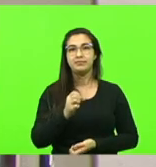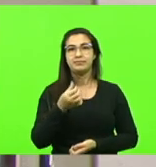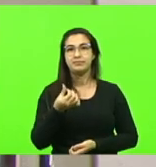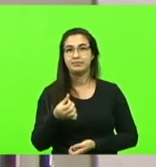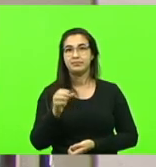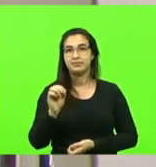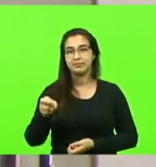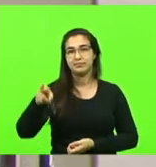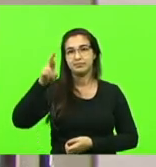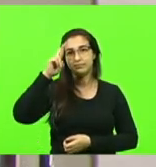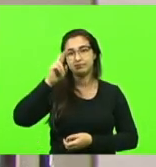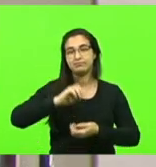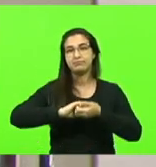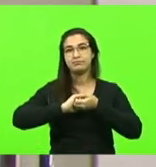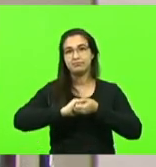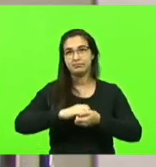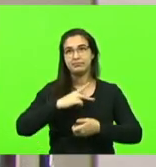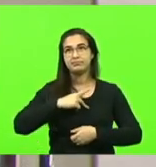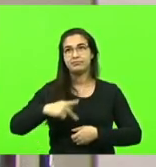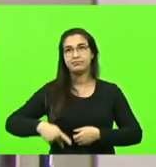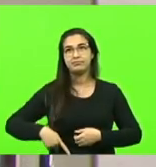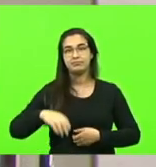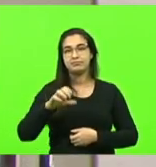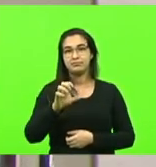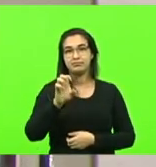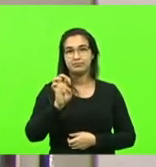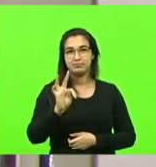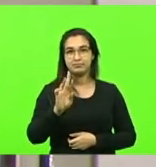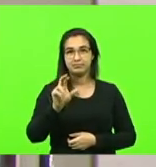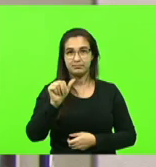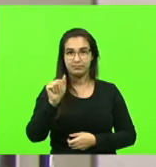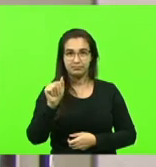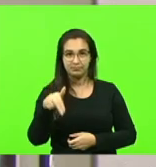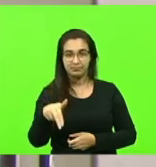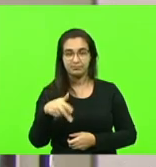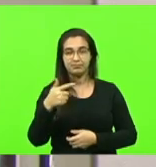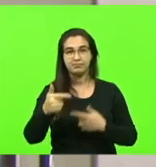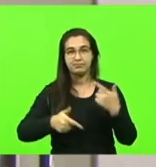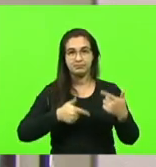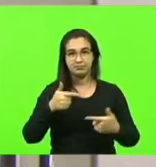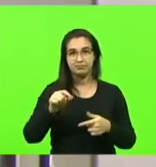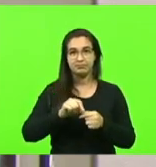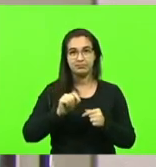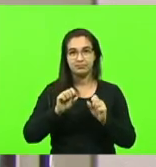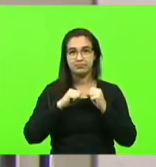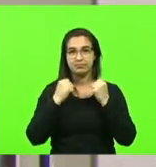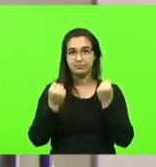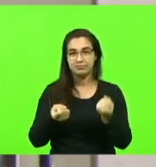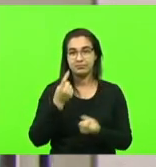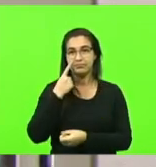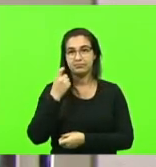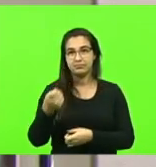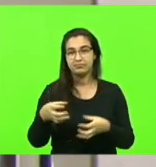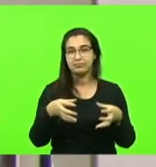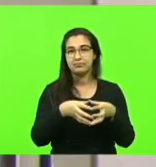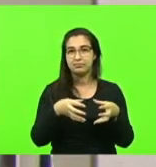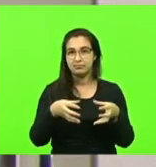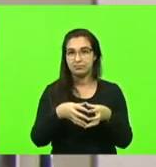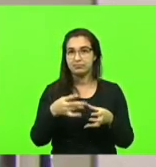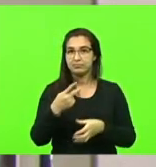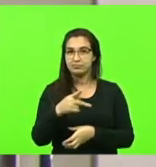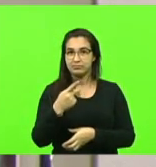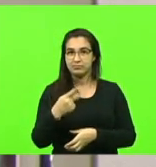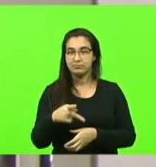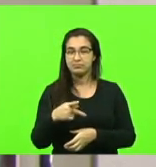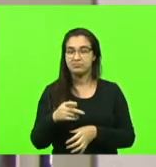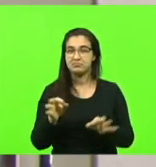deputado Floriano, cumprimentando o presidente da CETRAN, pelos serviços prestados, na defesa dos interesses da categoria. Em discussão. Não